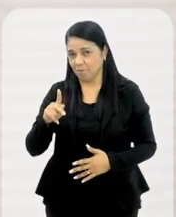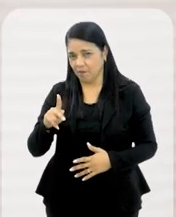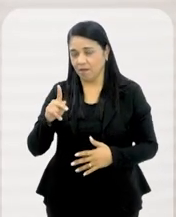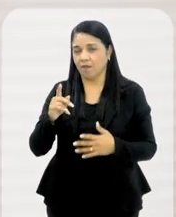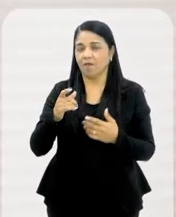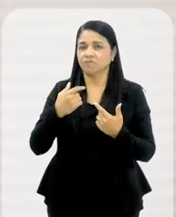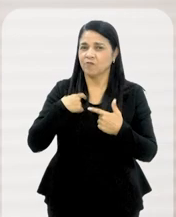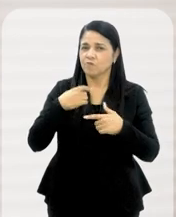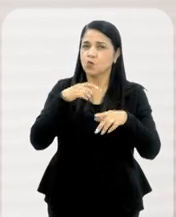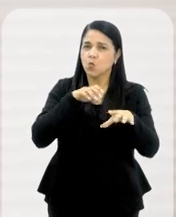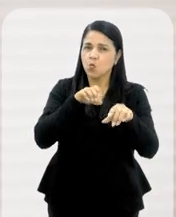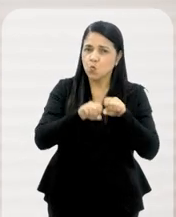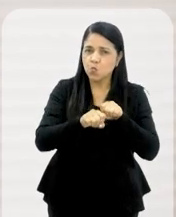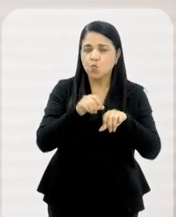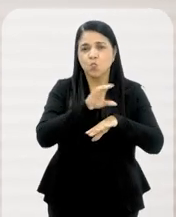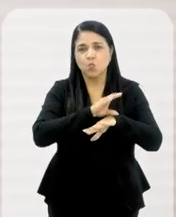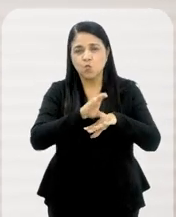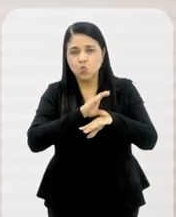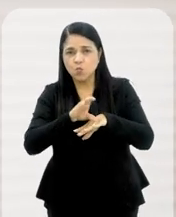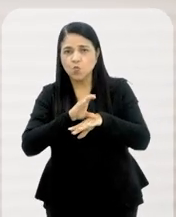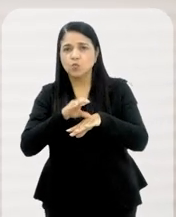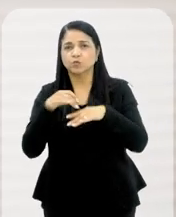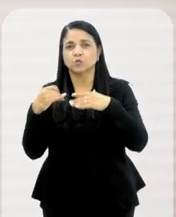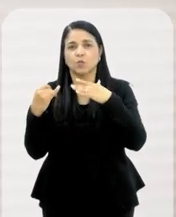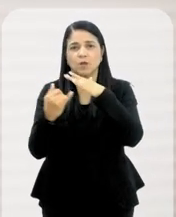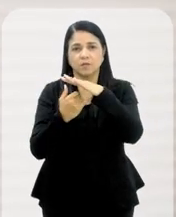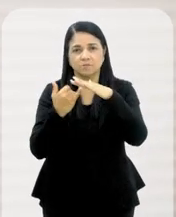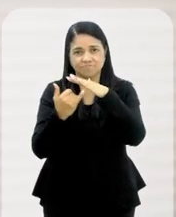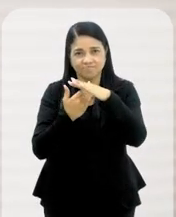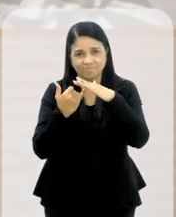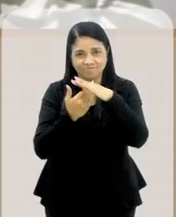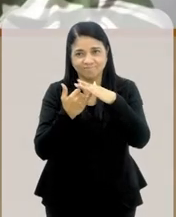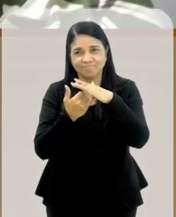uma capacitação por entidades relacionadas